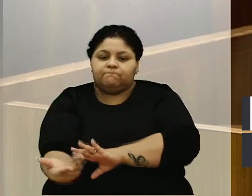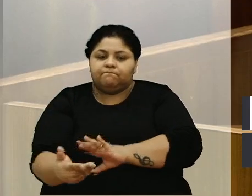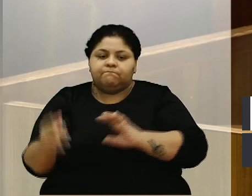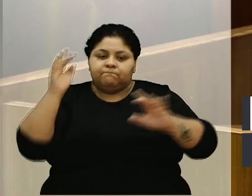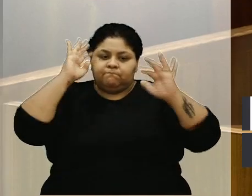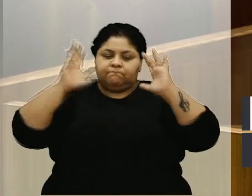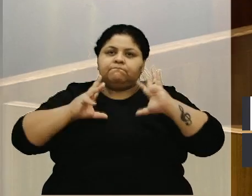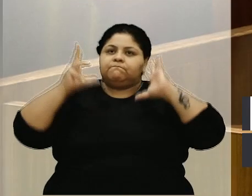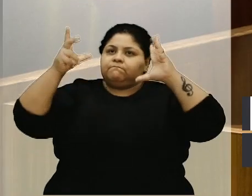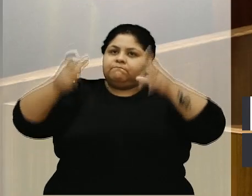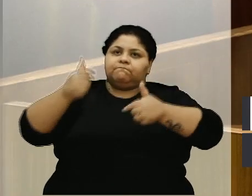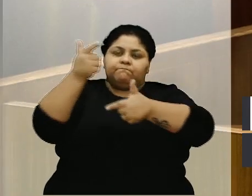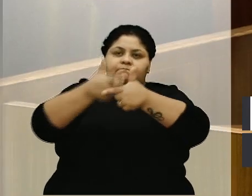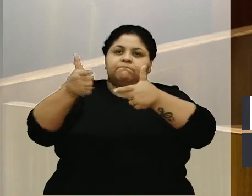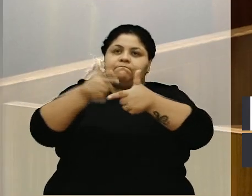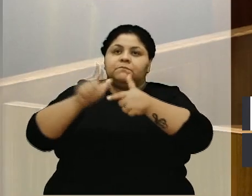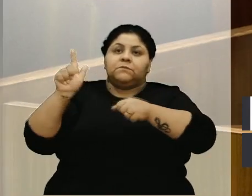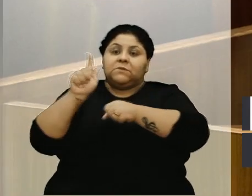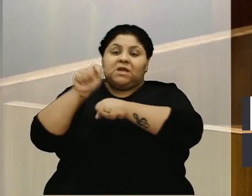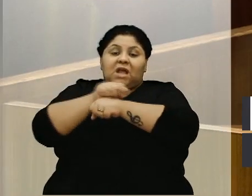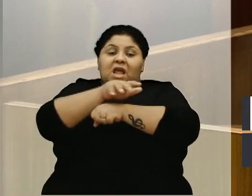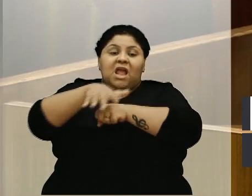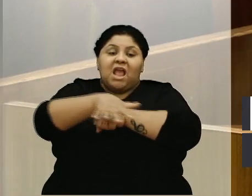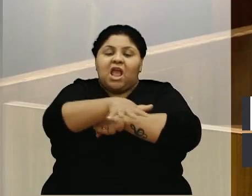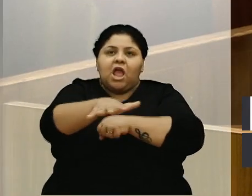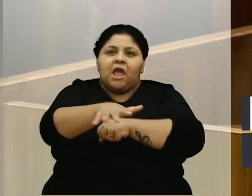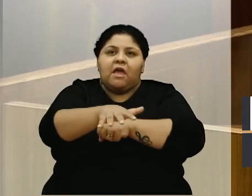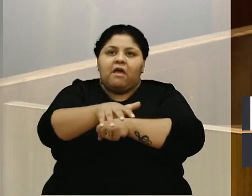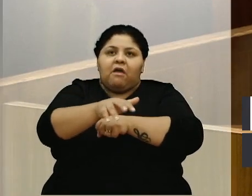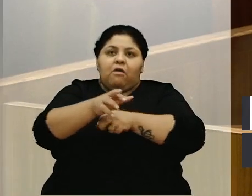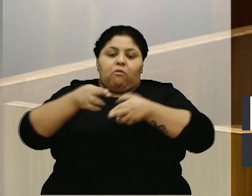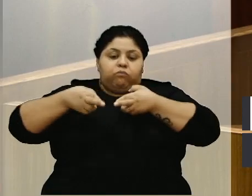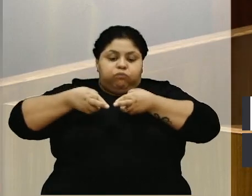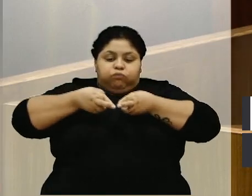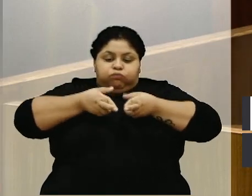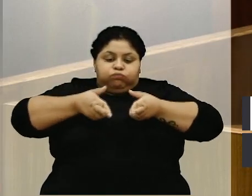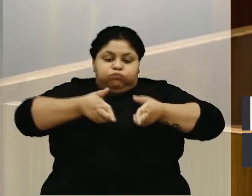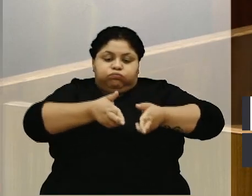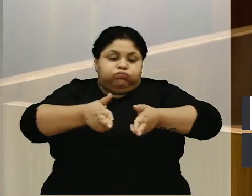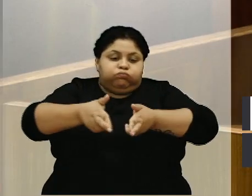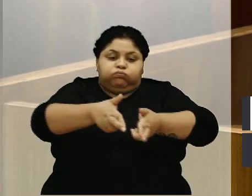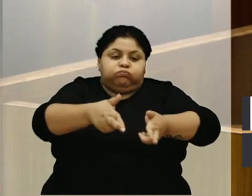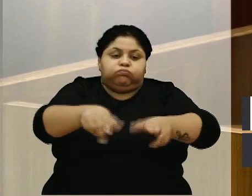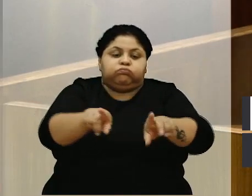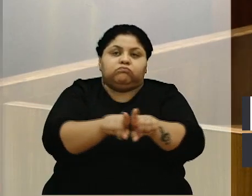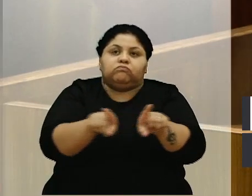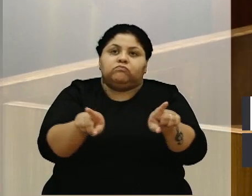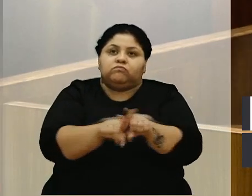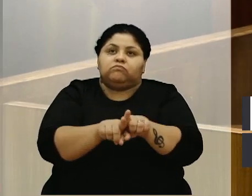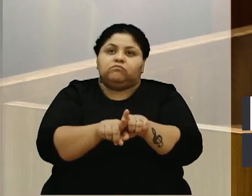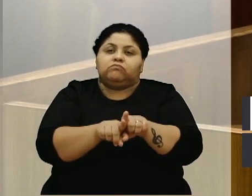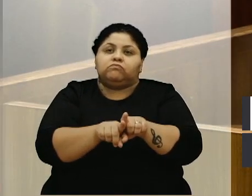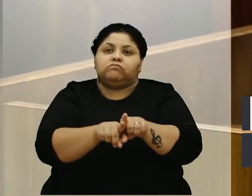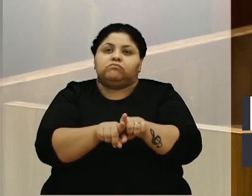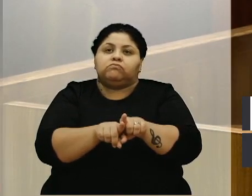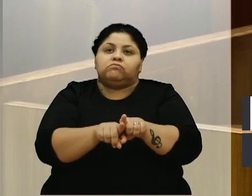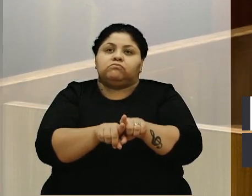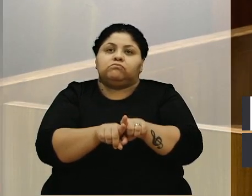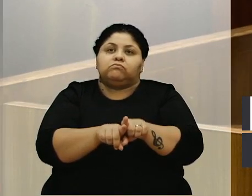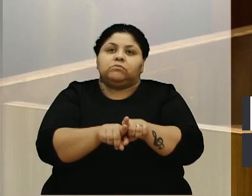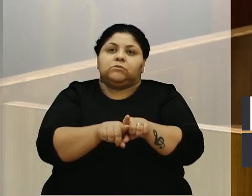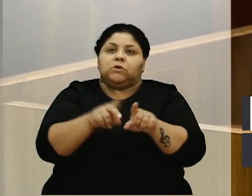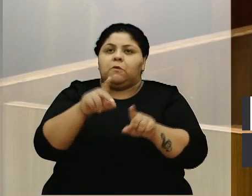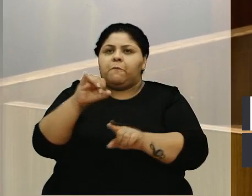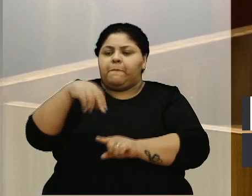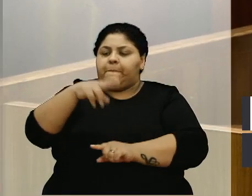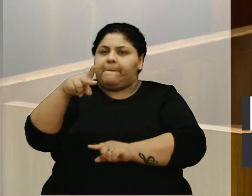situação, Galópolis que passa um rio dentro da cidade, e a gente sabe que nós temos 3 rios hoje, que é o Pinhal,